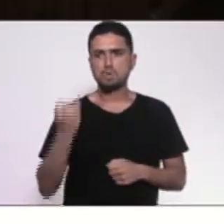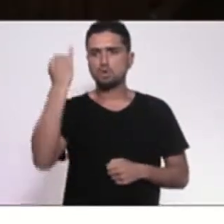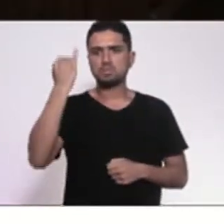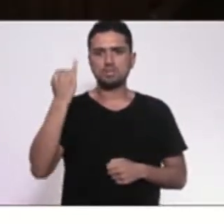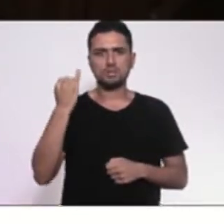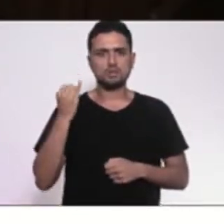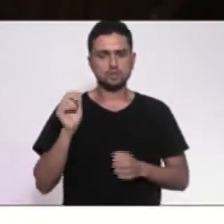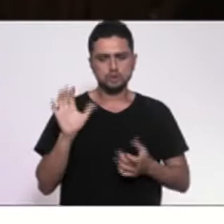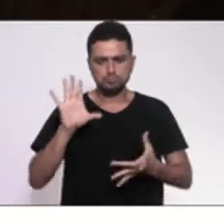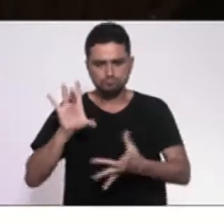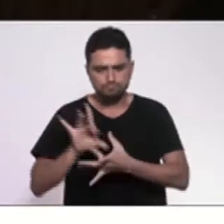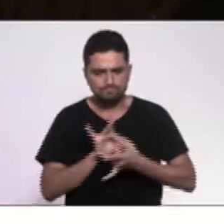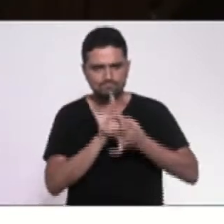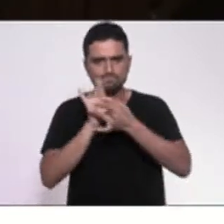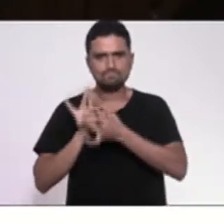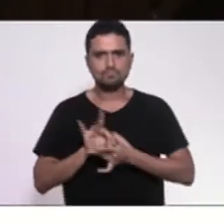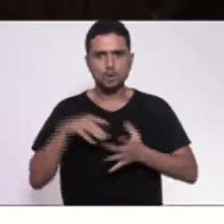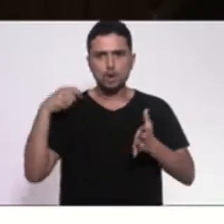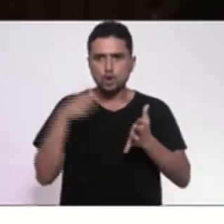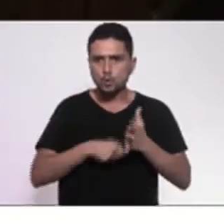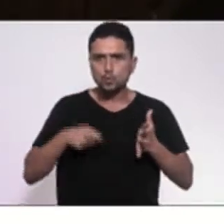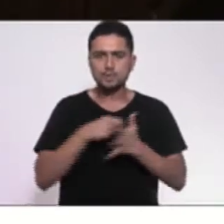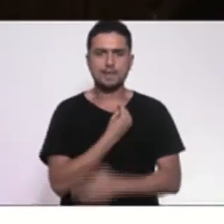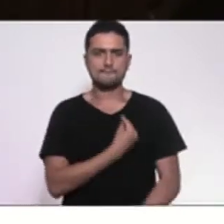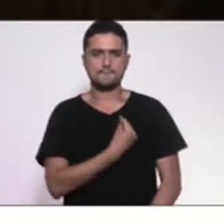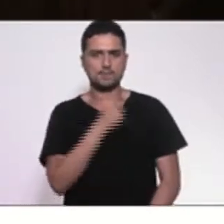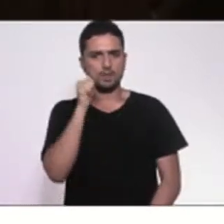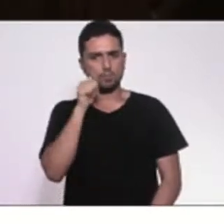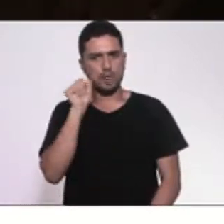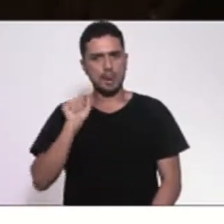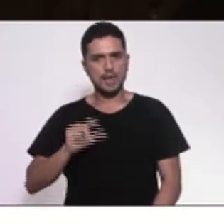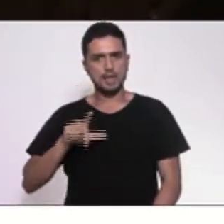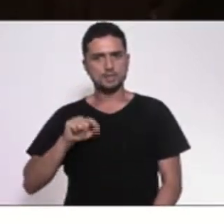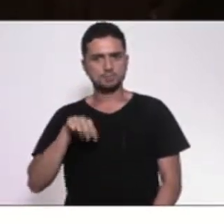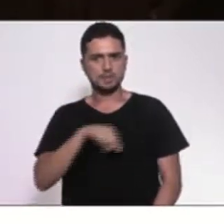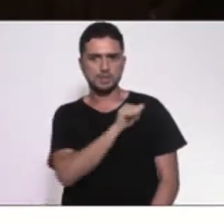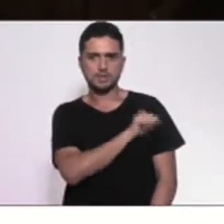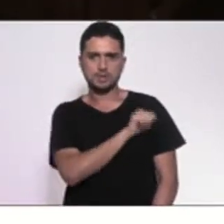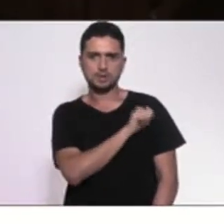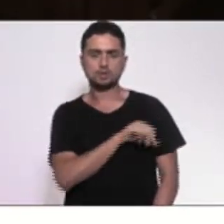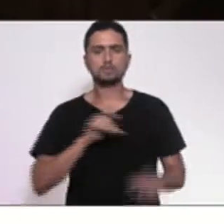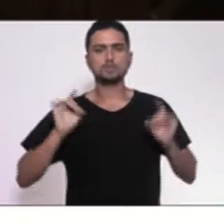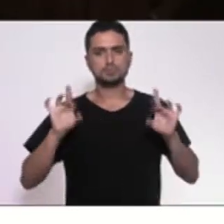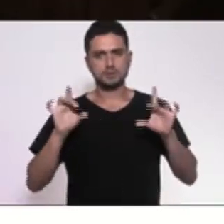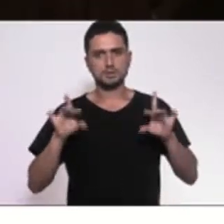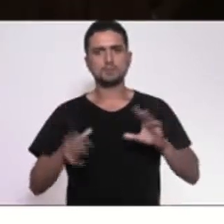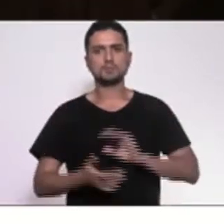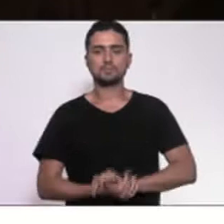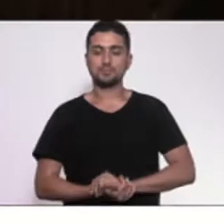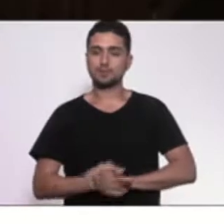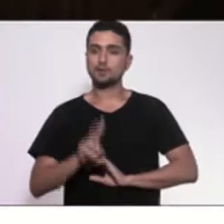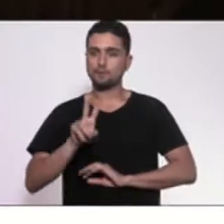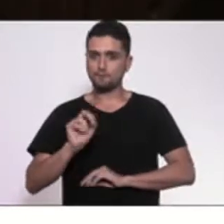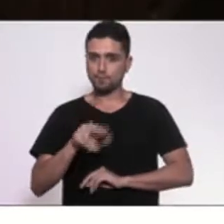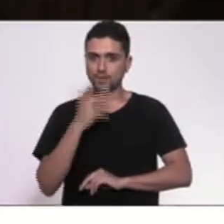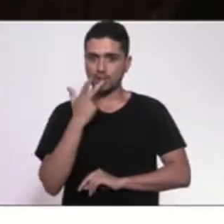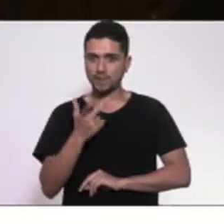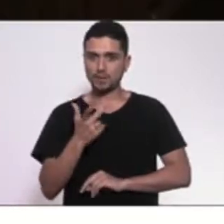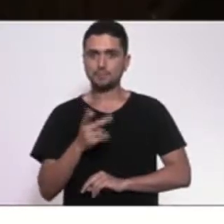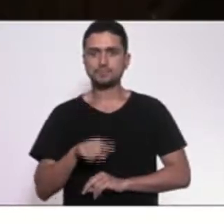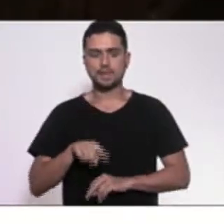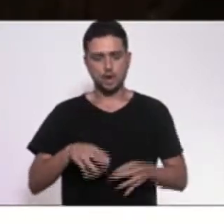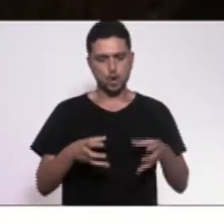na luta pela vida das mulheres lésbicas no Rio de Janeiro, em especial. Então, gostaria de homenagear aqui